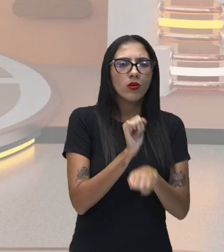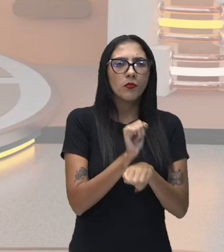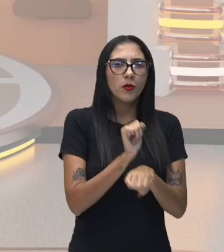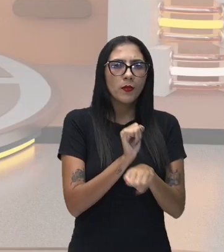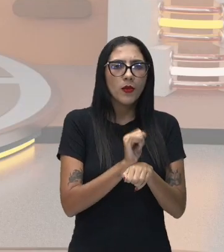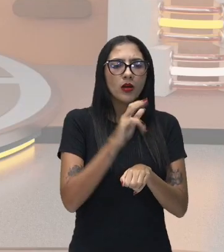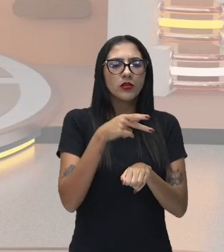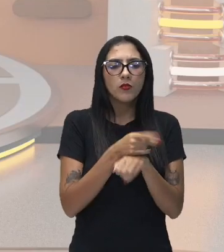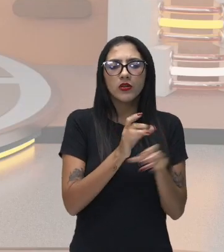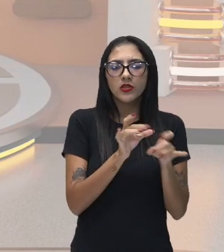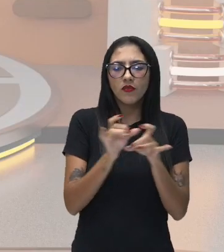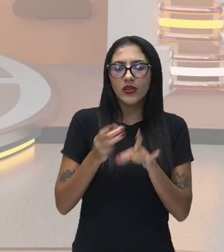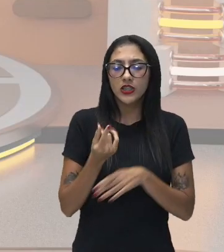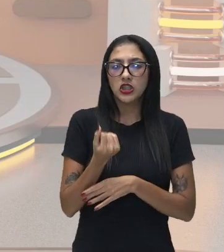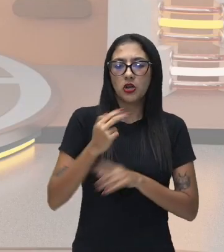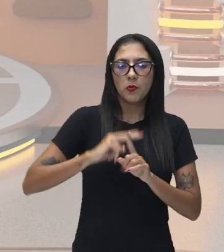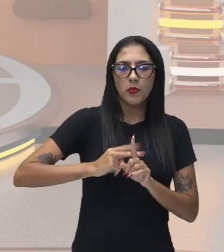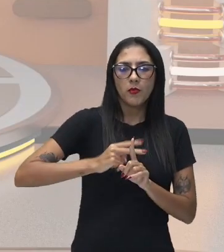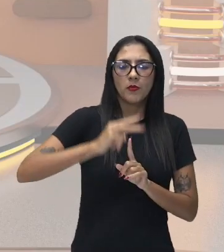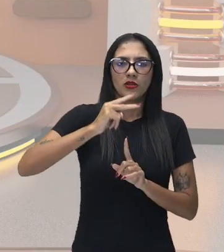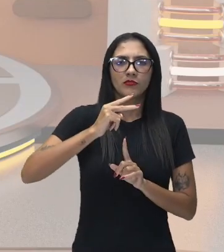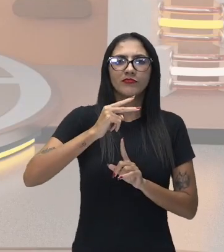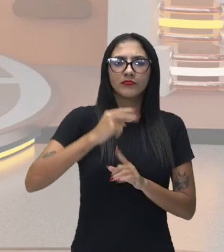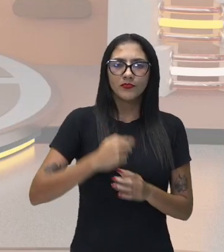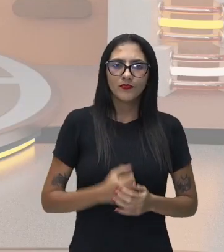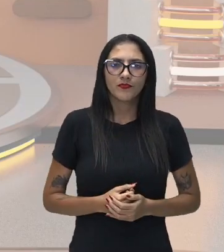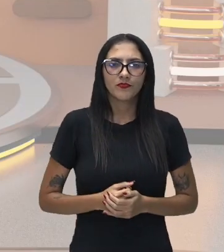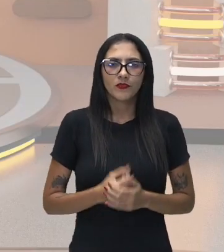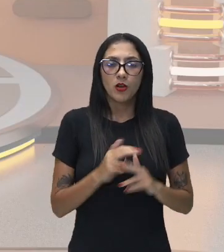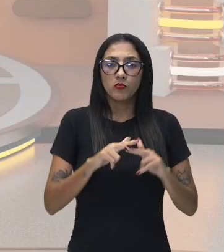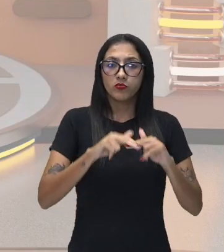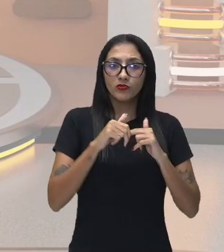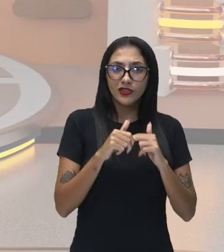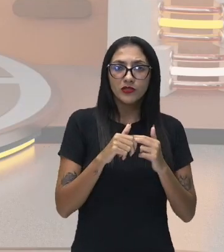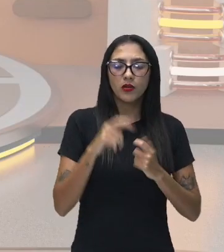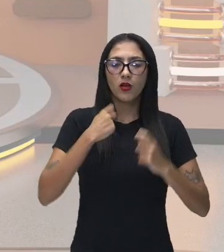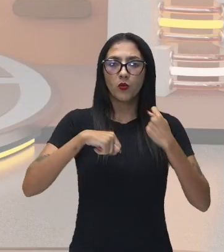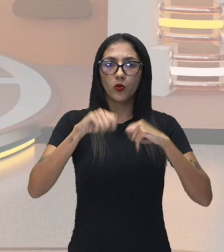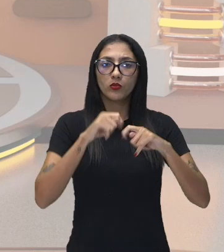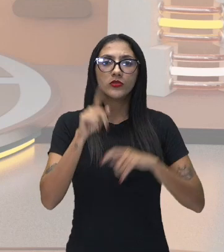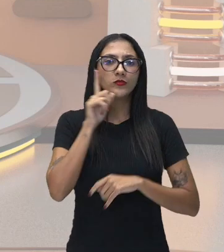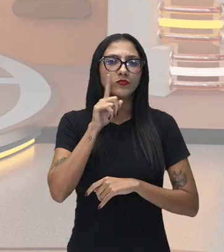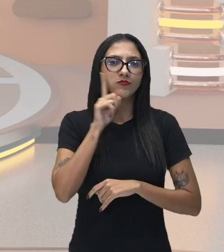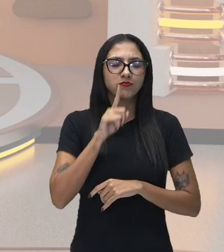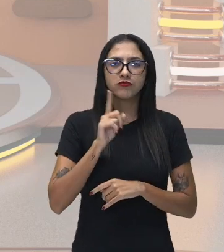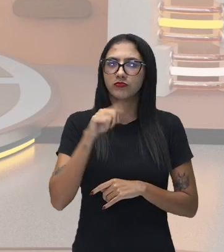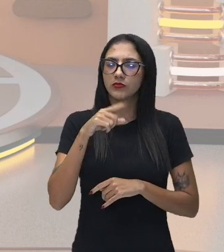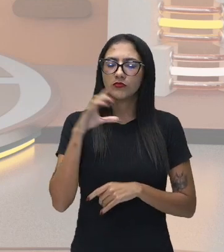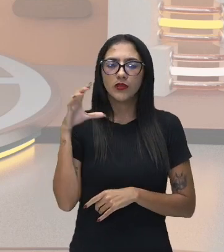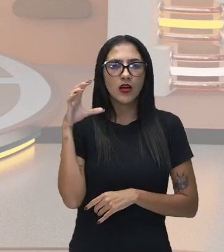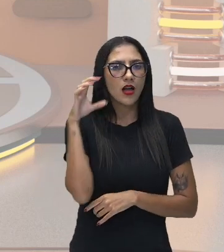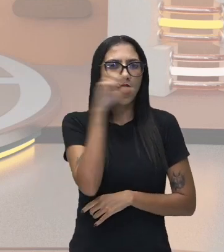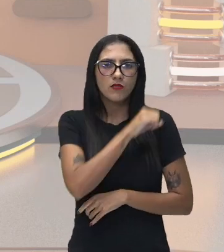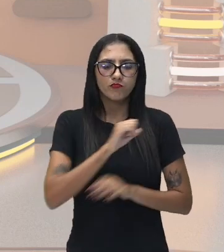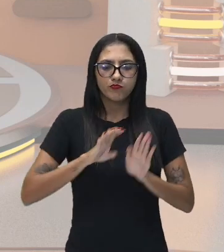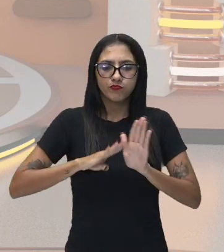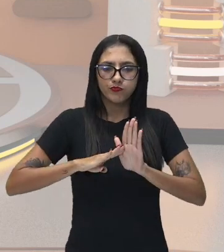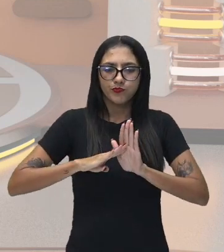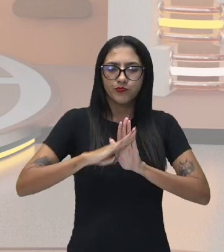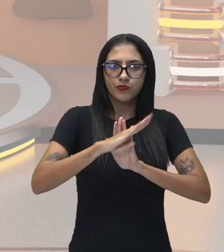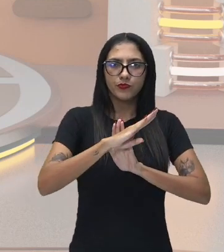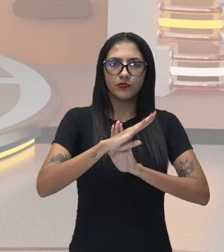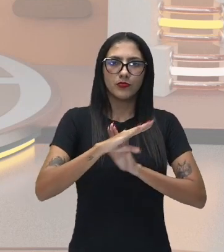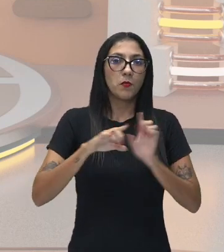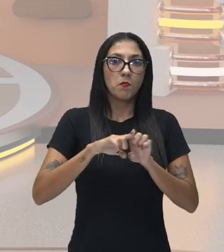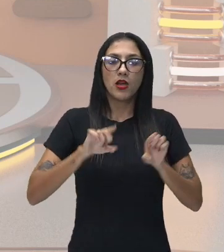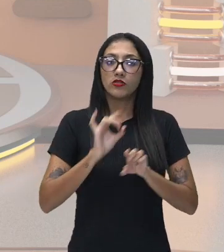isso fez com que a economia dos Estados Unidos tivesse uma grande decolagem, cresceu muito, mas baseado apenas